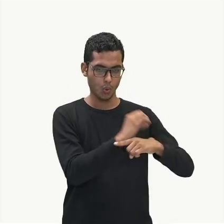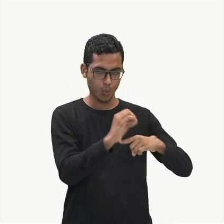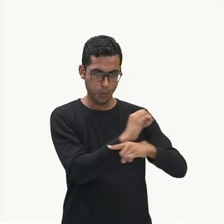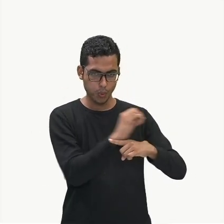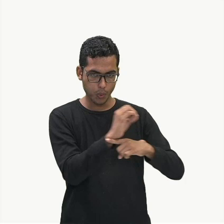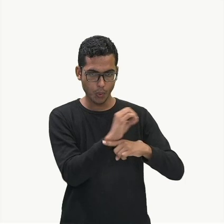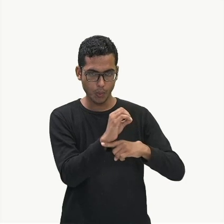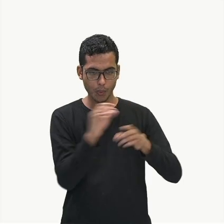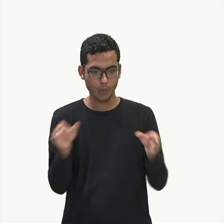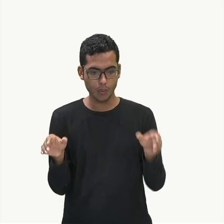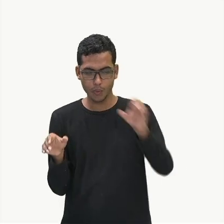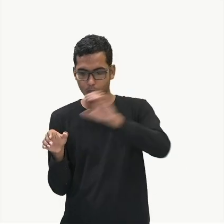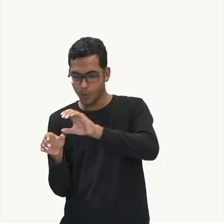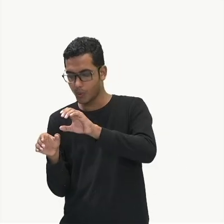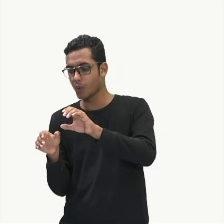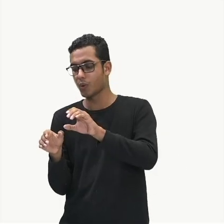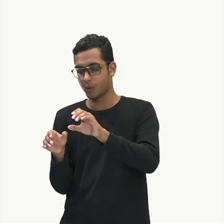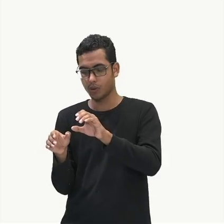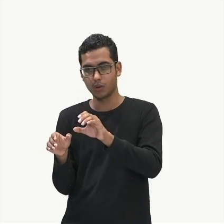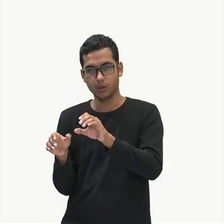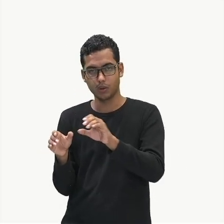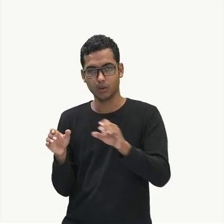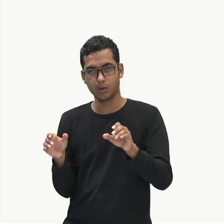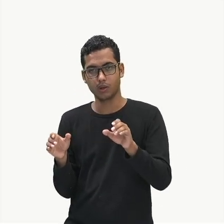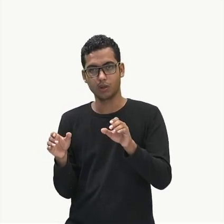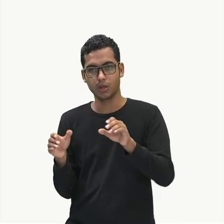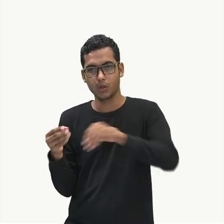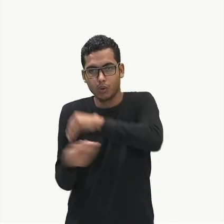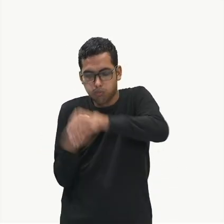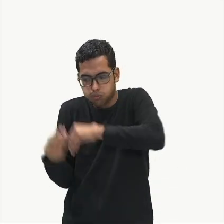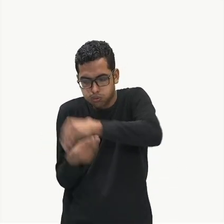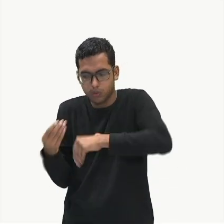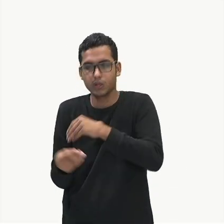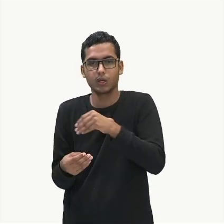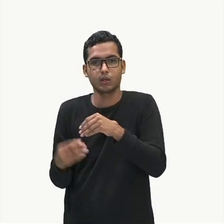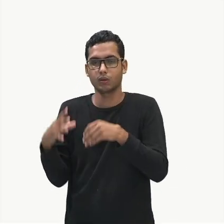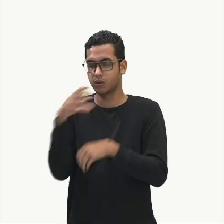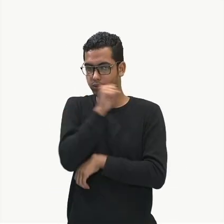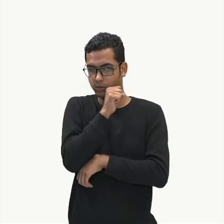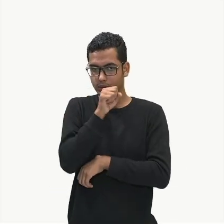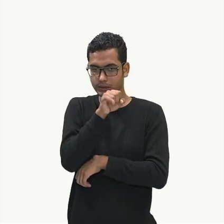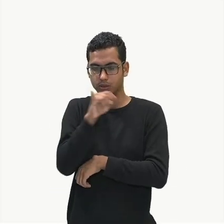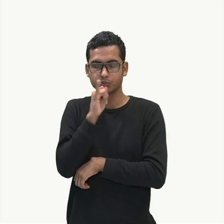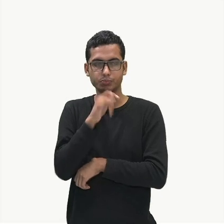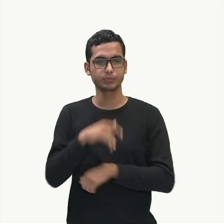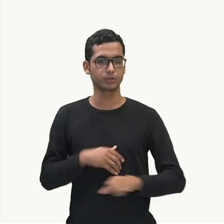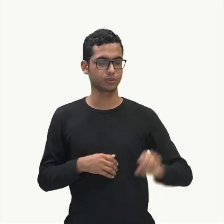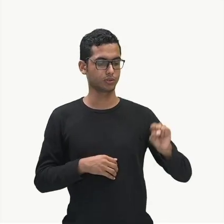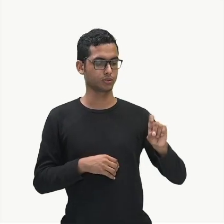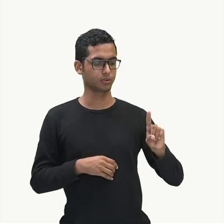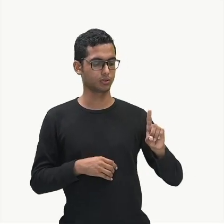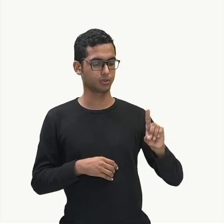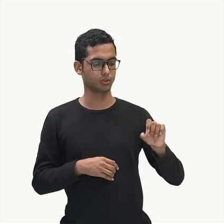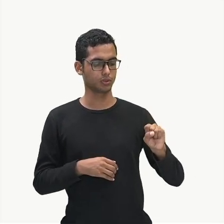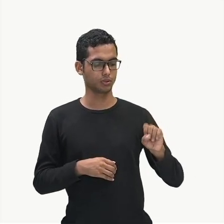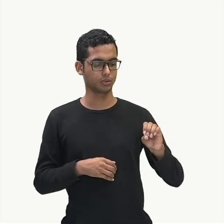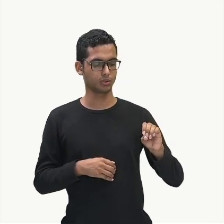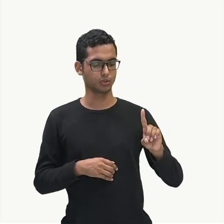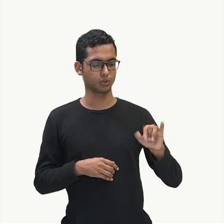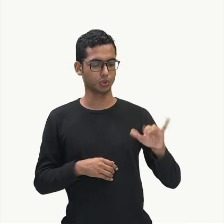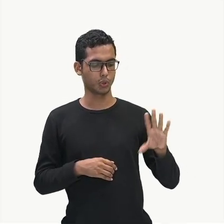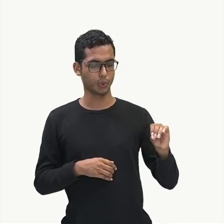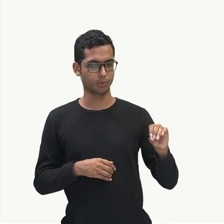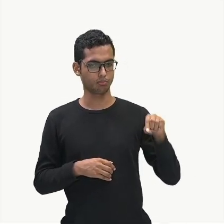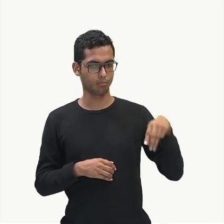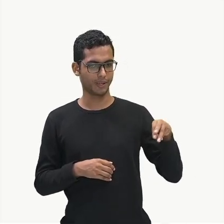oxida em minutos. E se eu pegar o sódio metálico e reagir com a água, eu